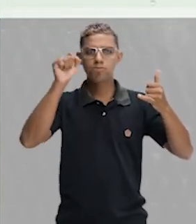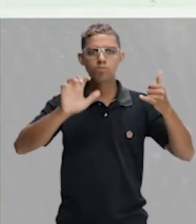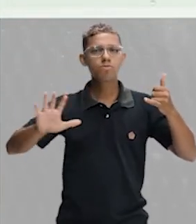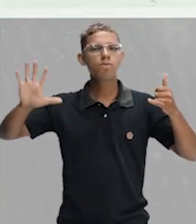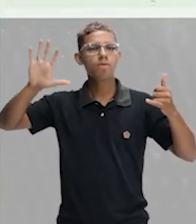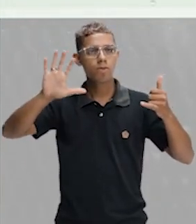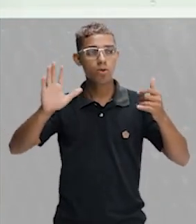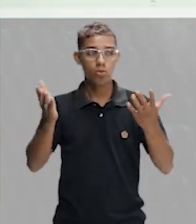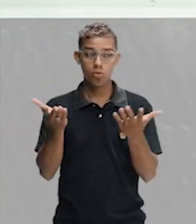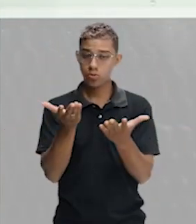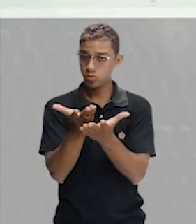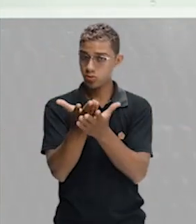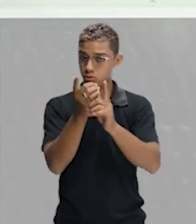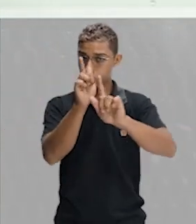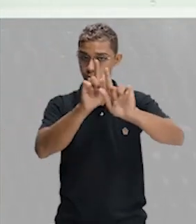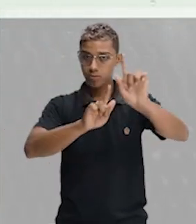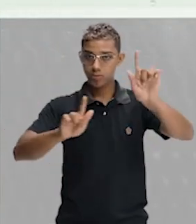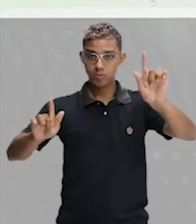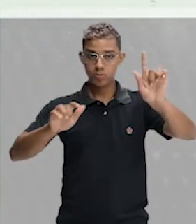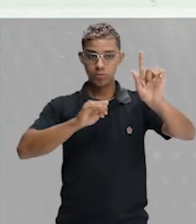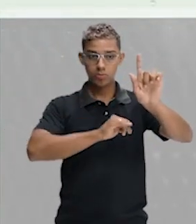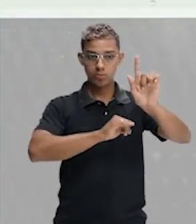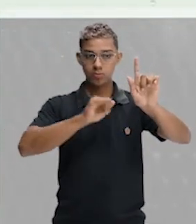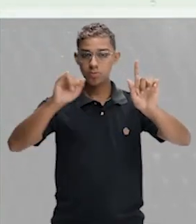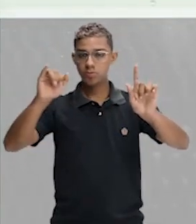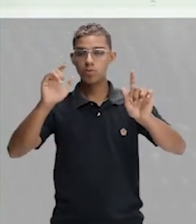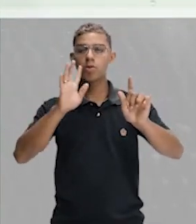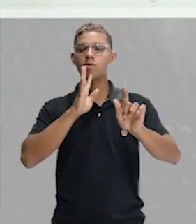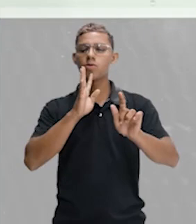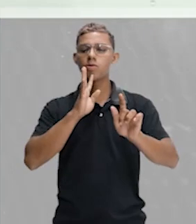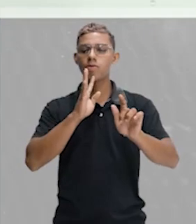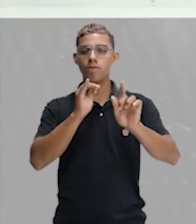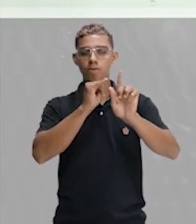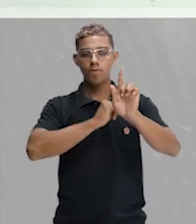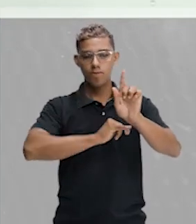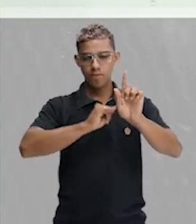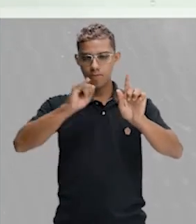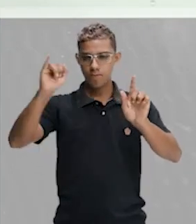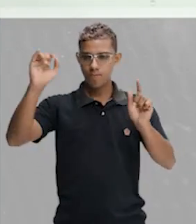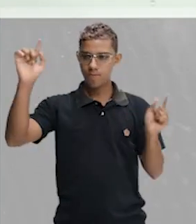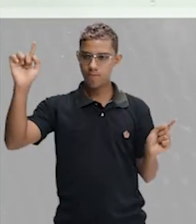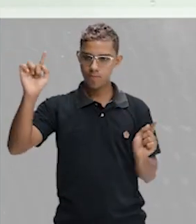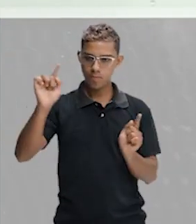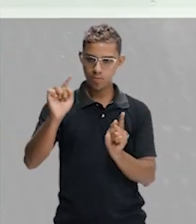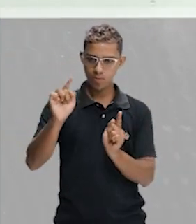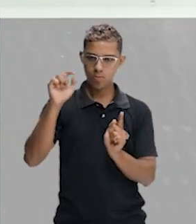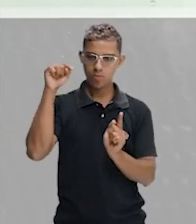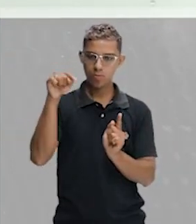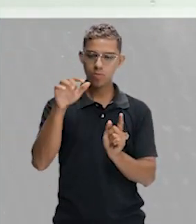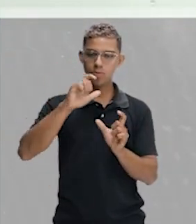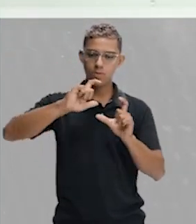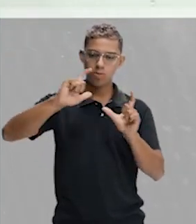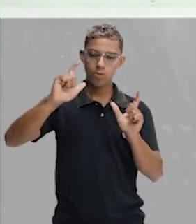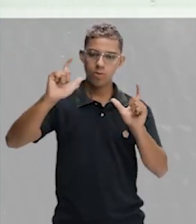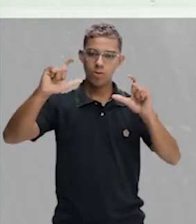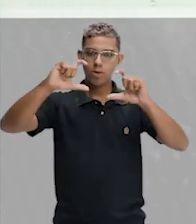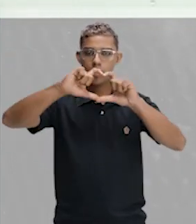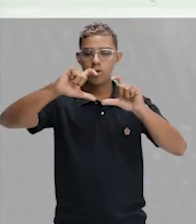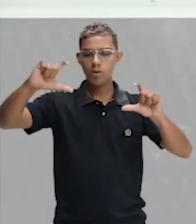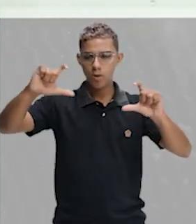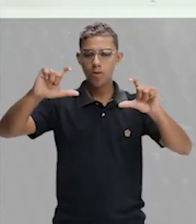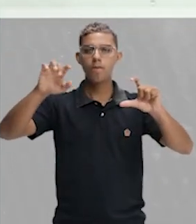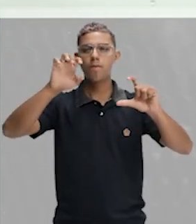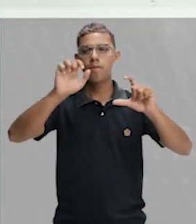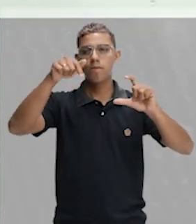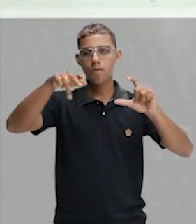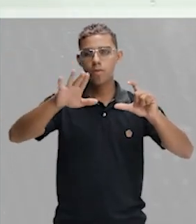hoje na aula de hoje a gente vai conhecer a equação reduzida da reta tá Vimos a equação da reta na sua forma geral